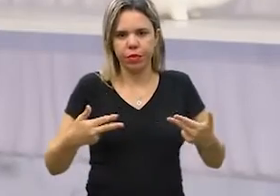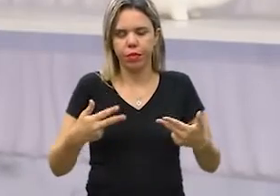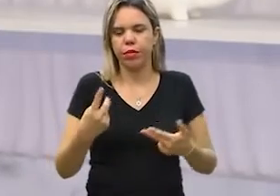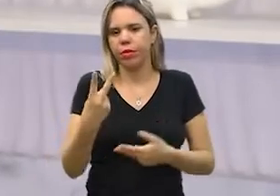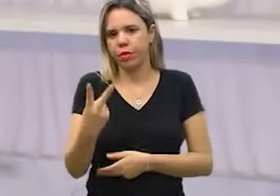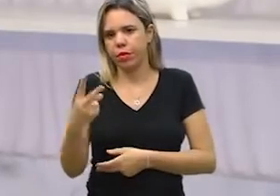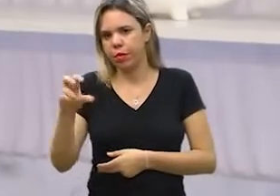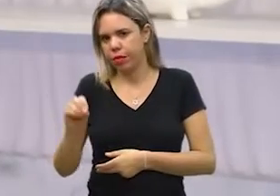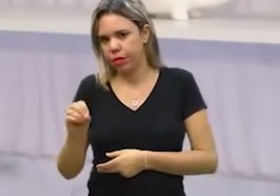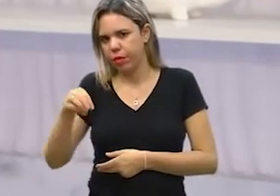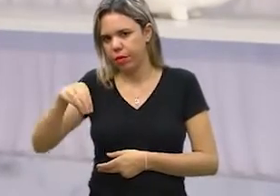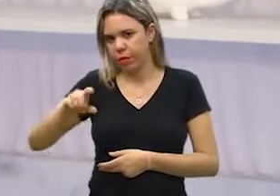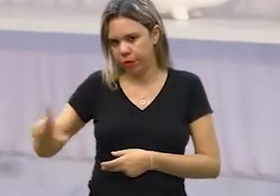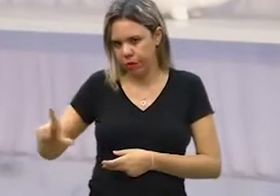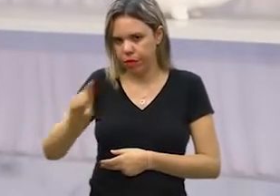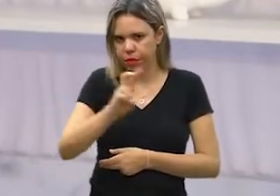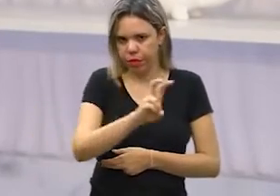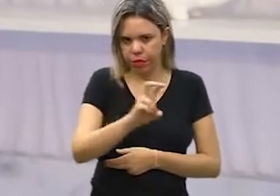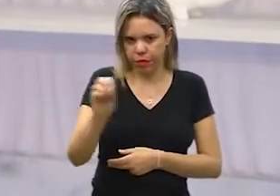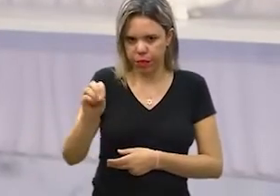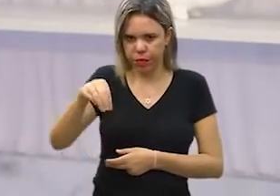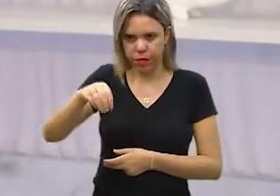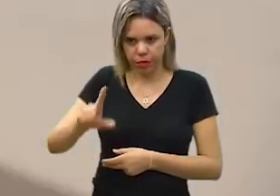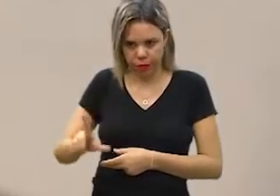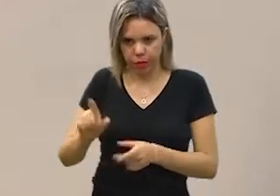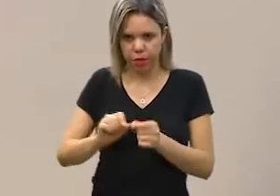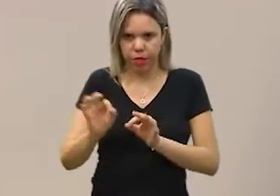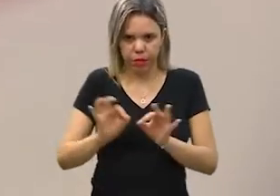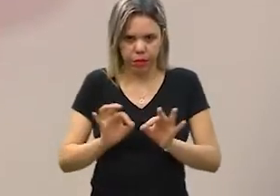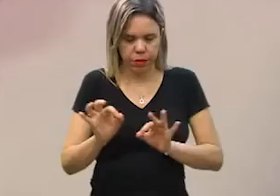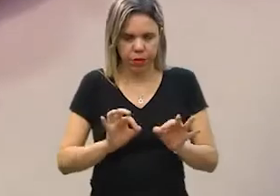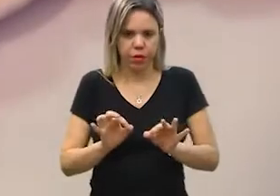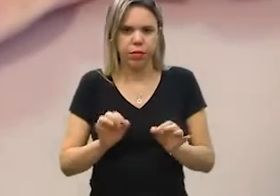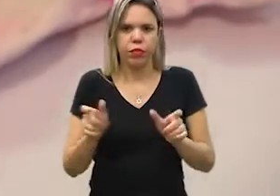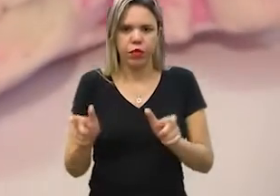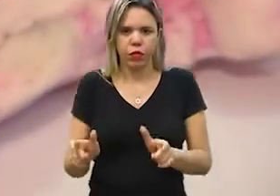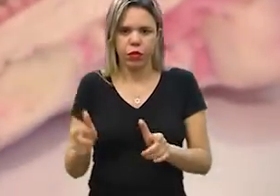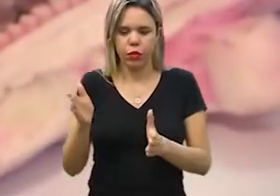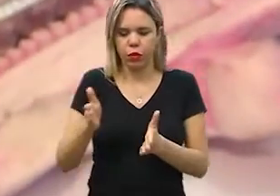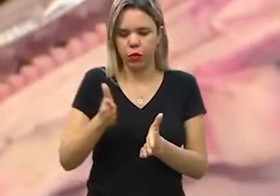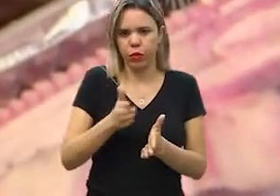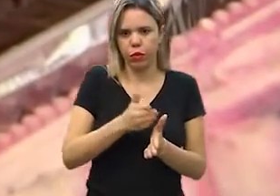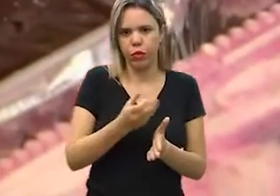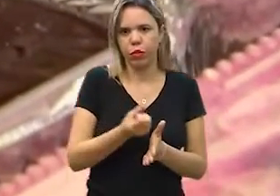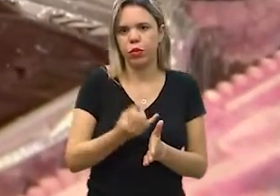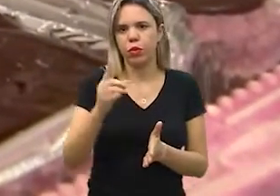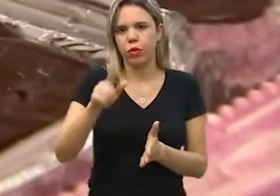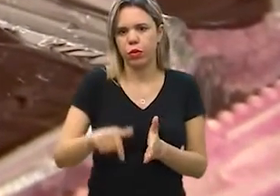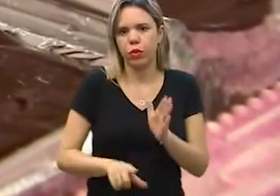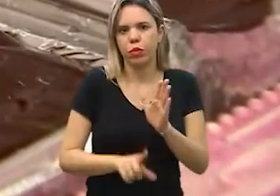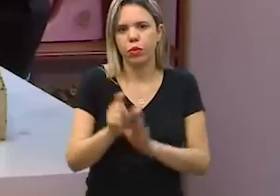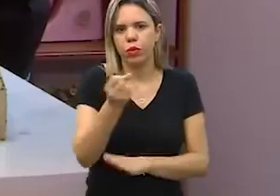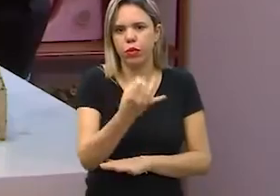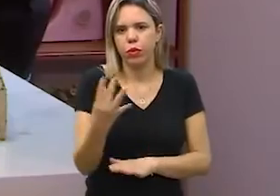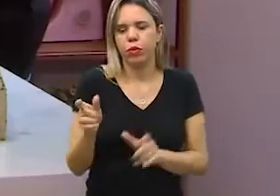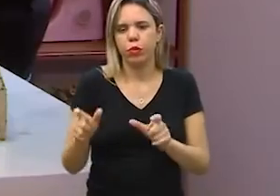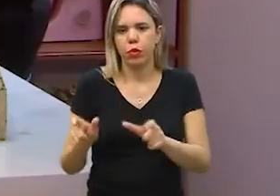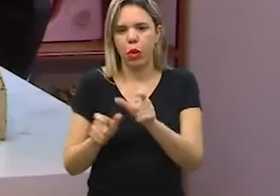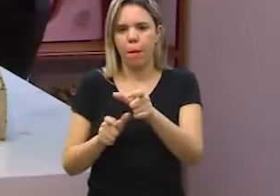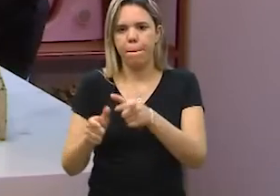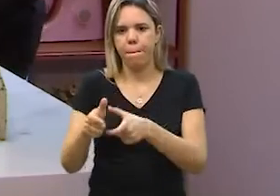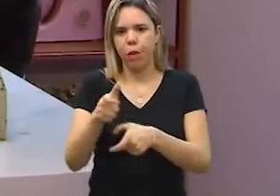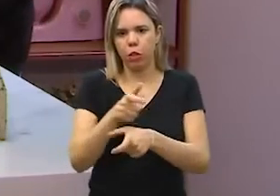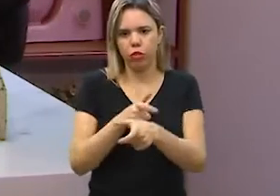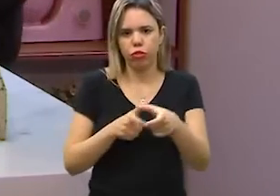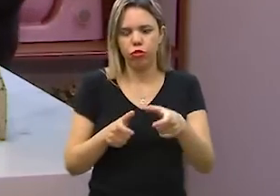tem 250 ml, tem 500 ml, então você vai ter que fazer a receita e fracionar ela para entender quanto é que vai render em cada potinho